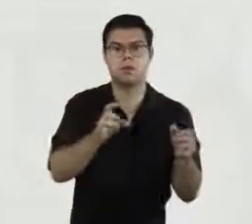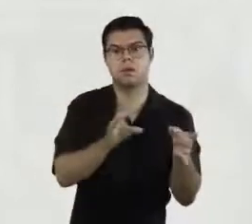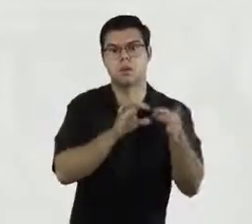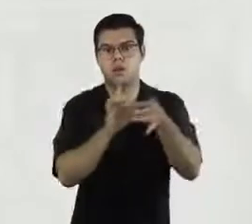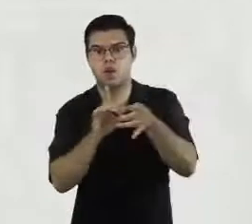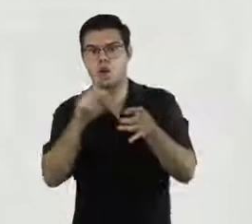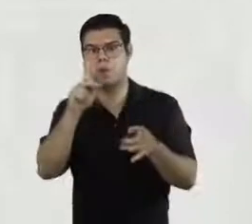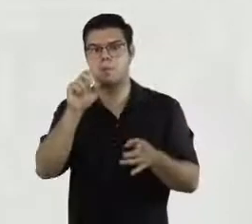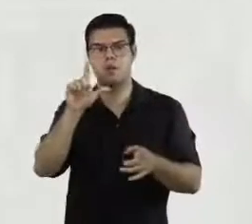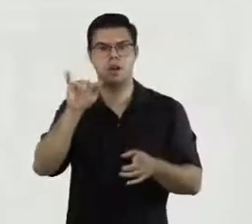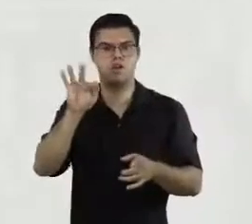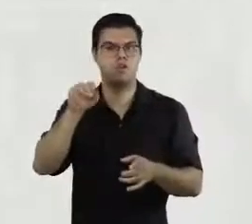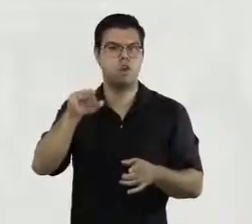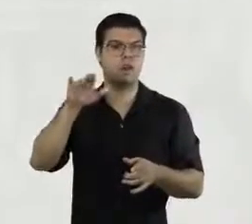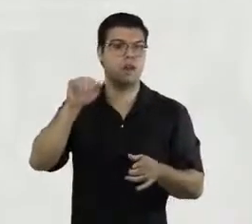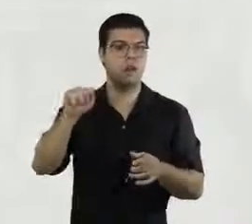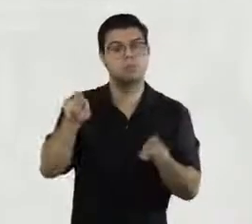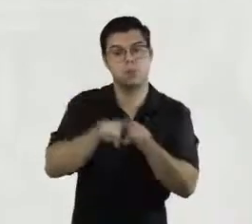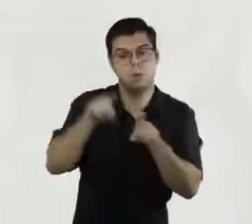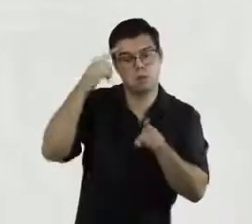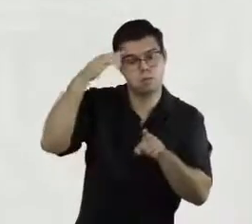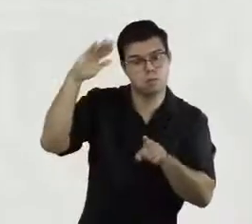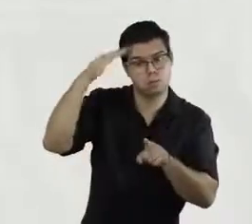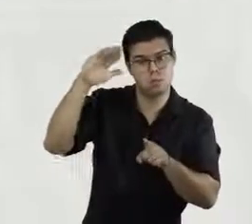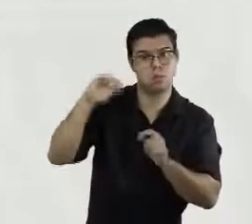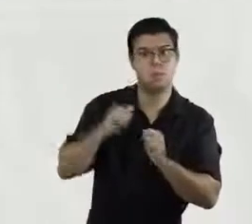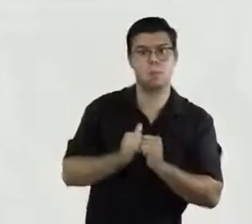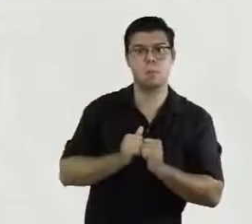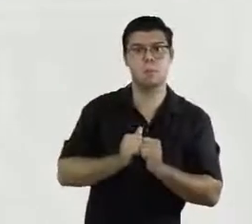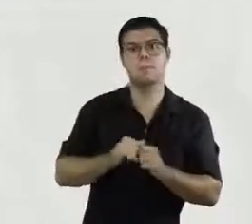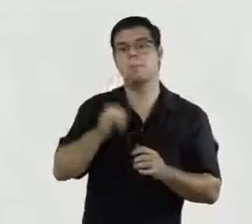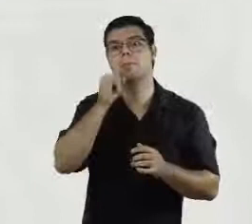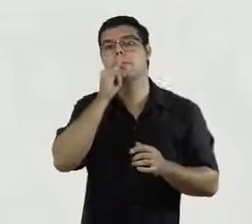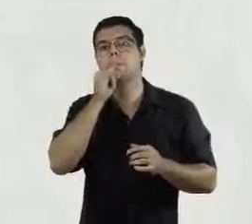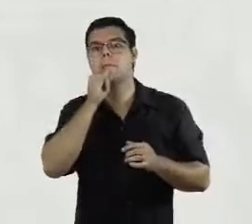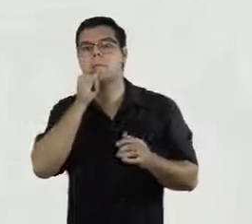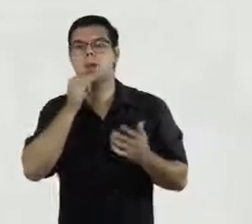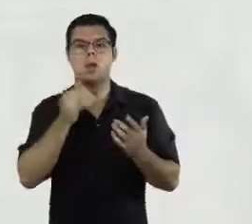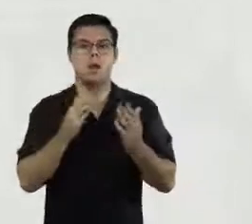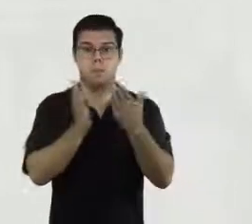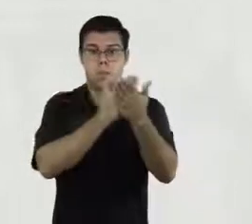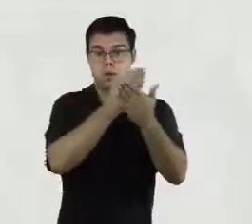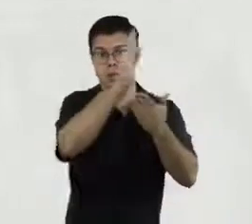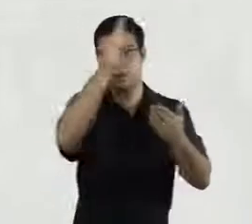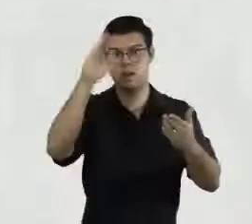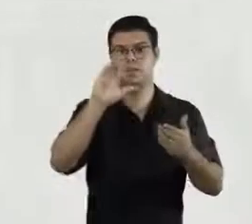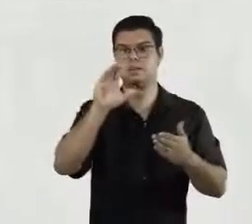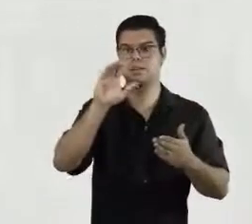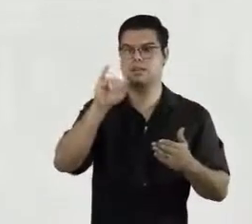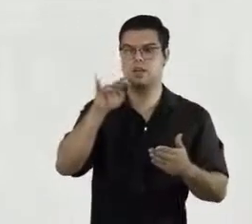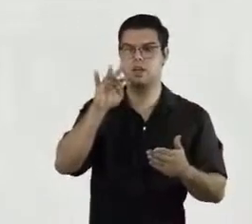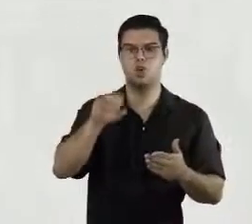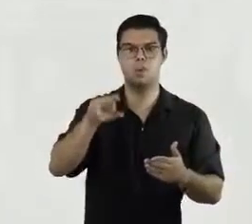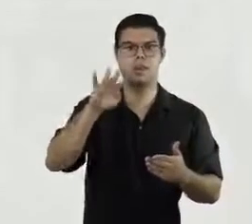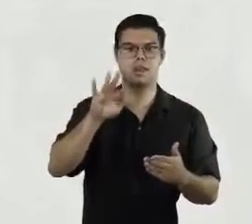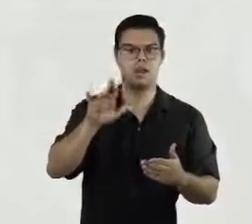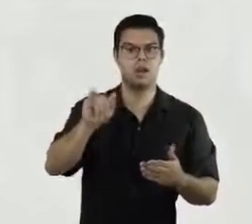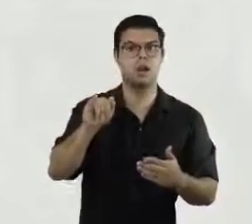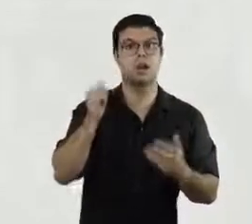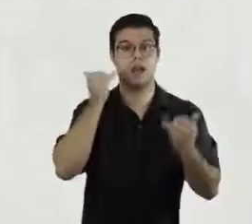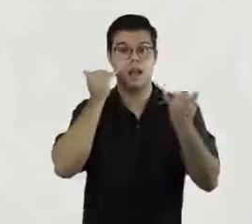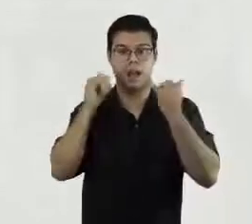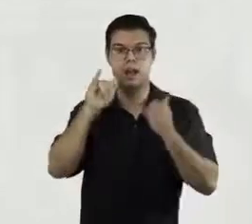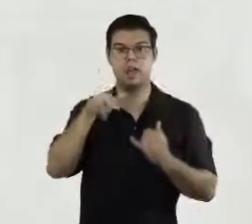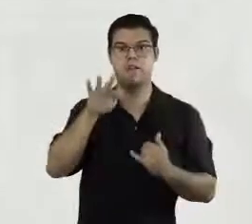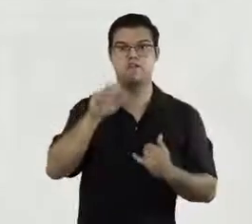de entendimentos. Por exemplo, bibliografia estatística, bibliometria, cientometria, infometria